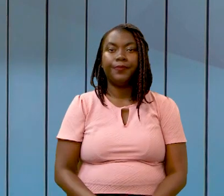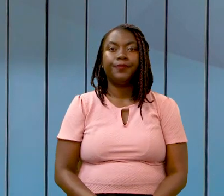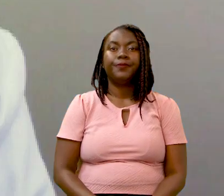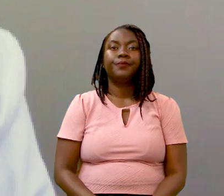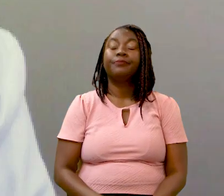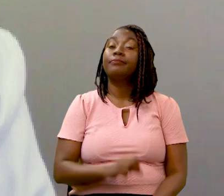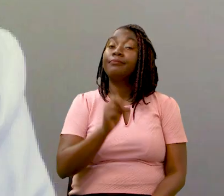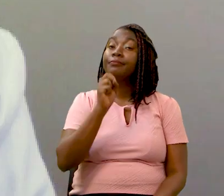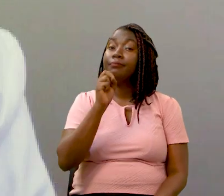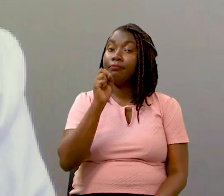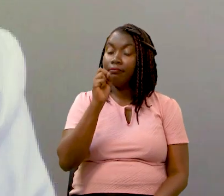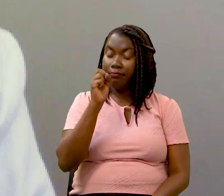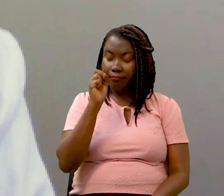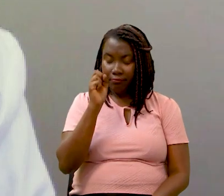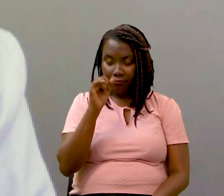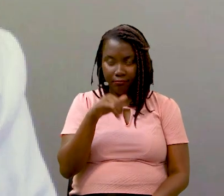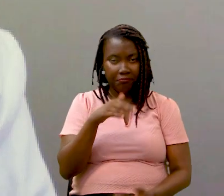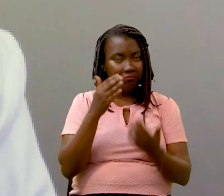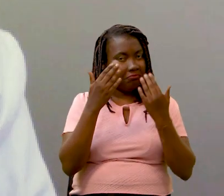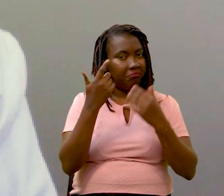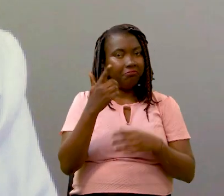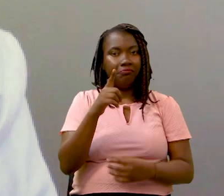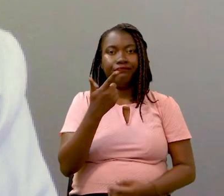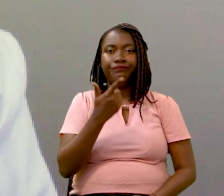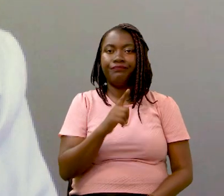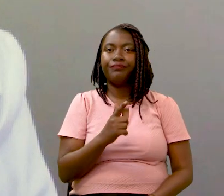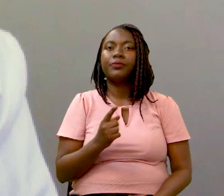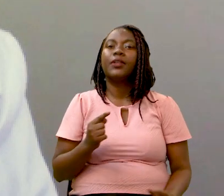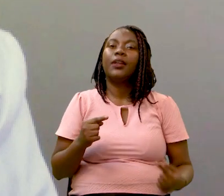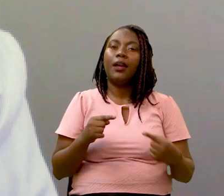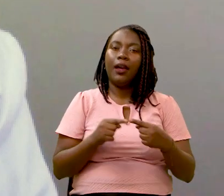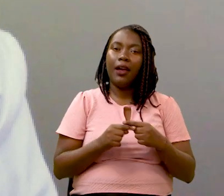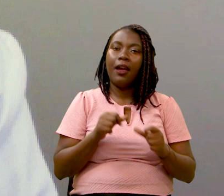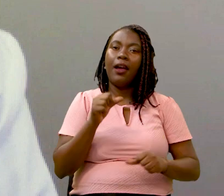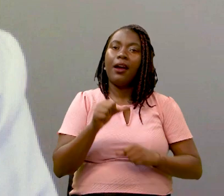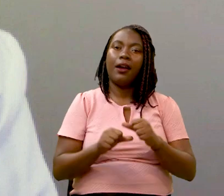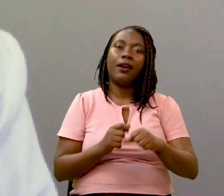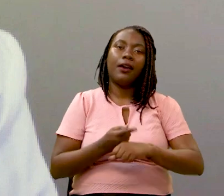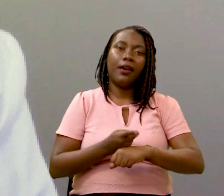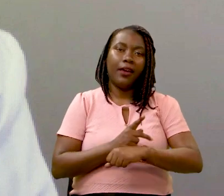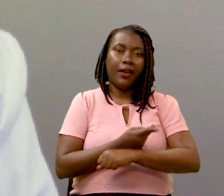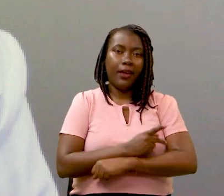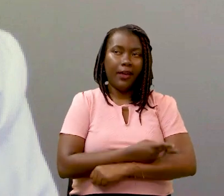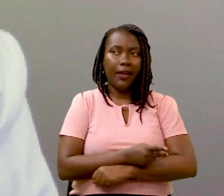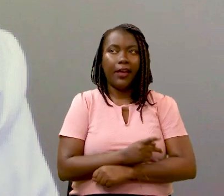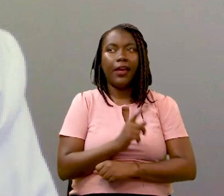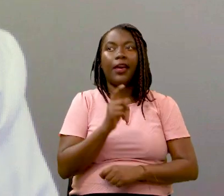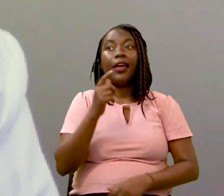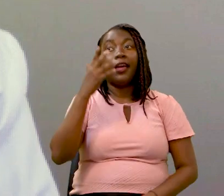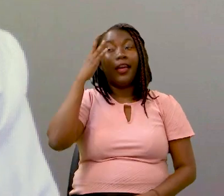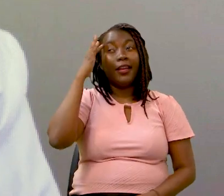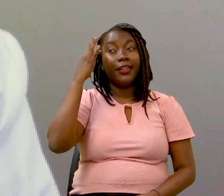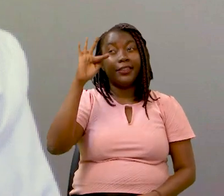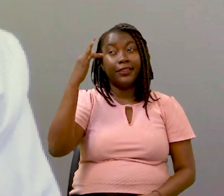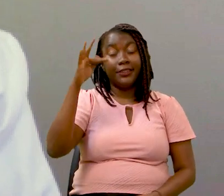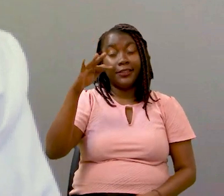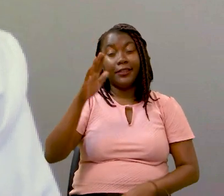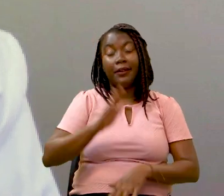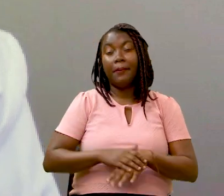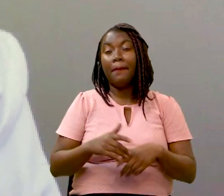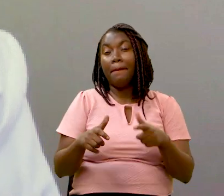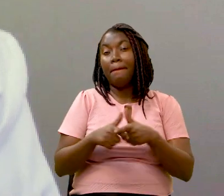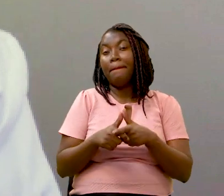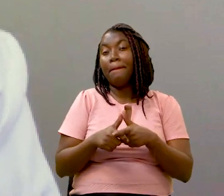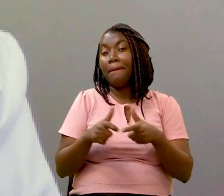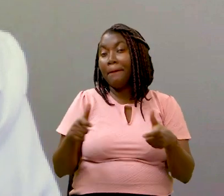também? Sem dúvida, está relacionado à alteração hormonal, né? Tanto que a enxaqueca